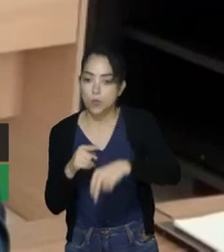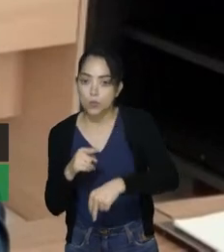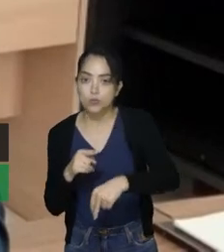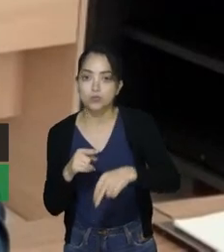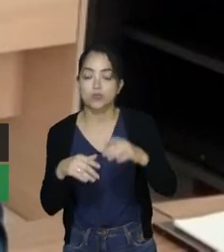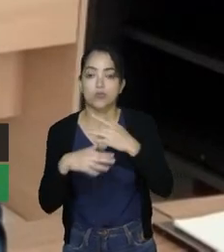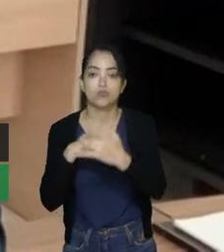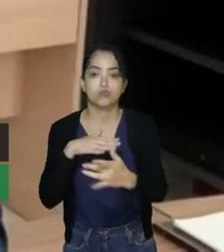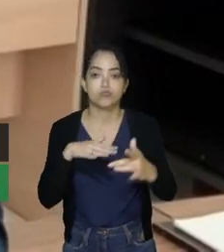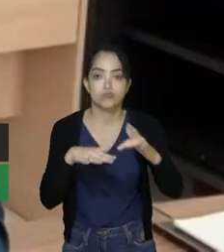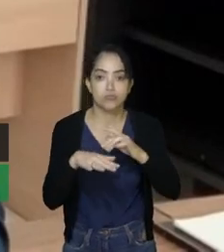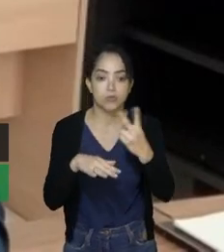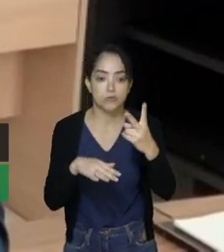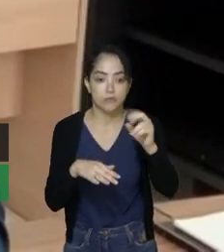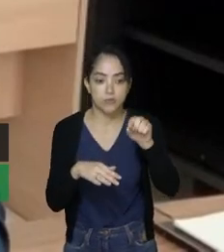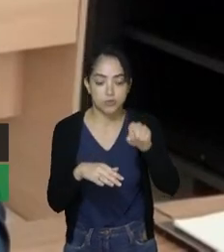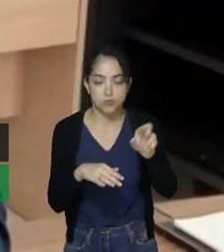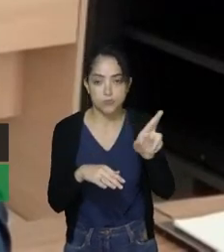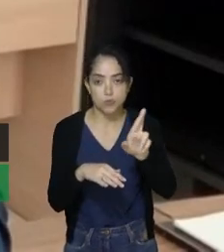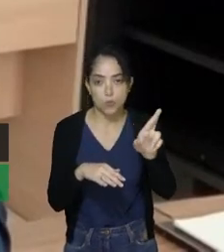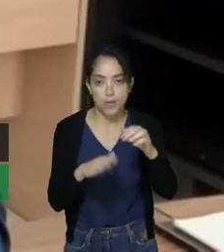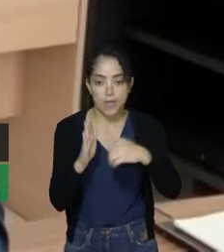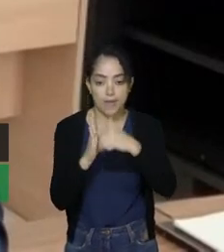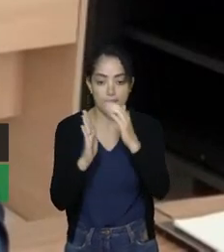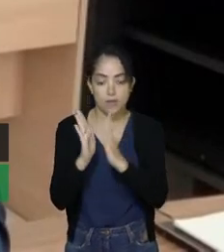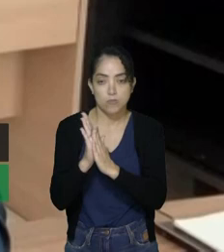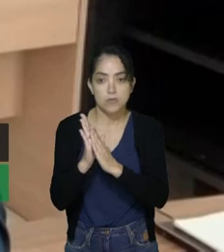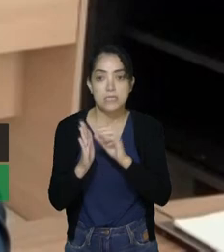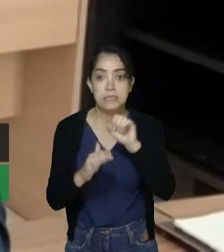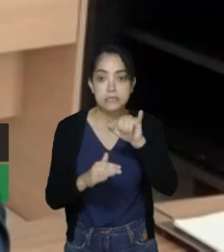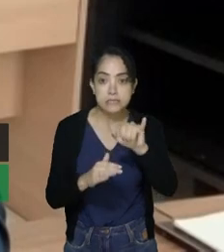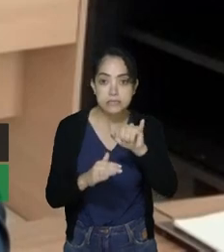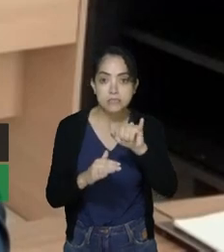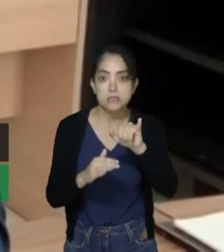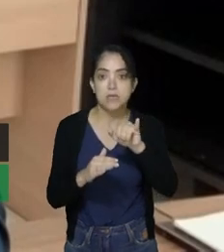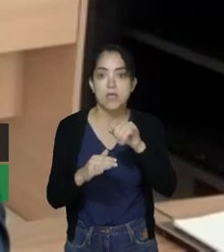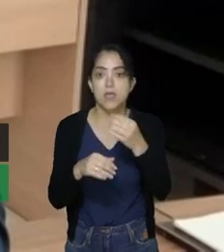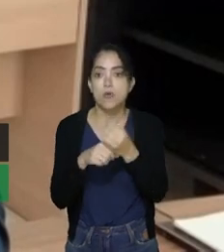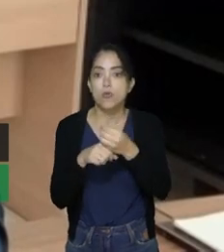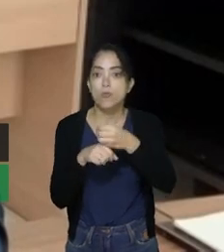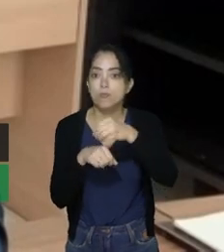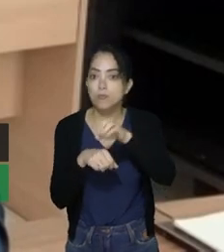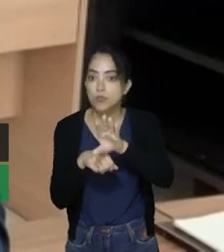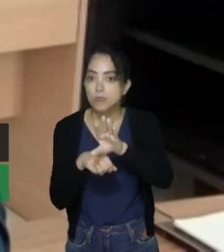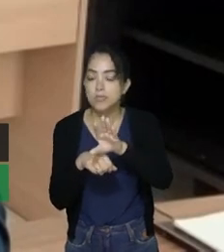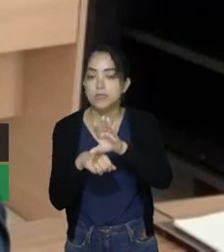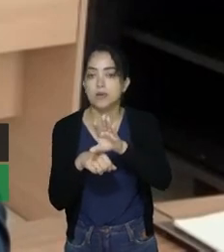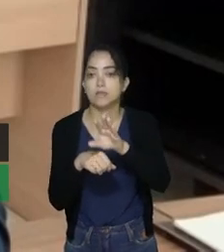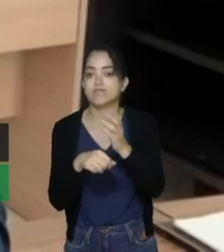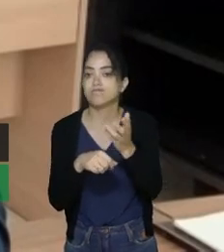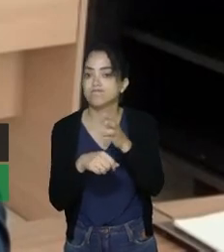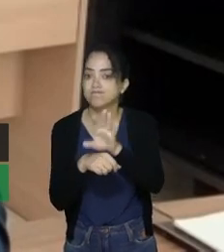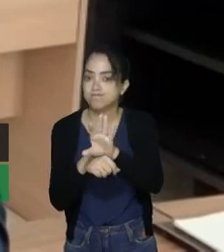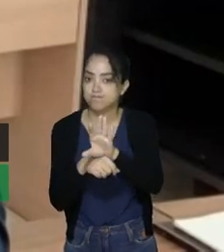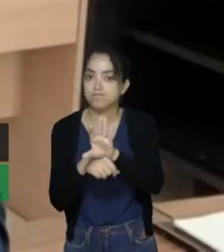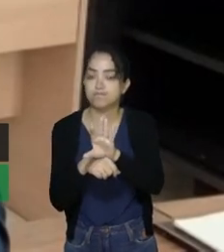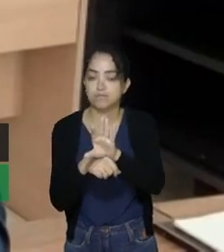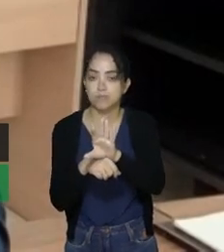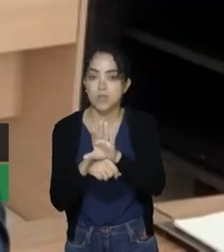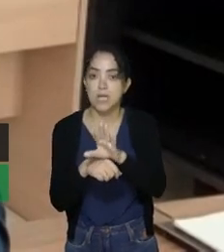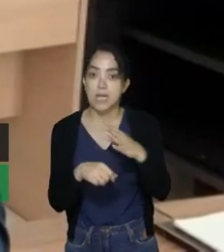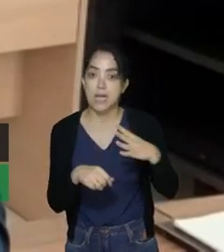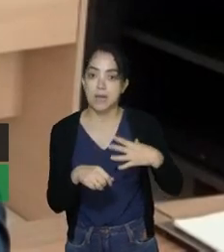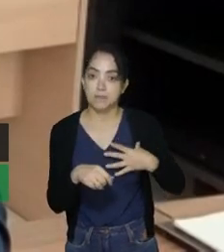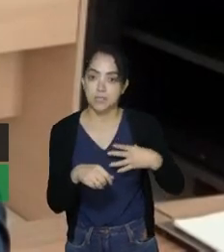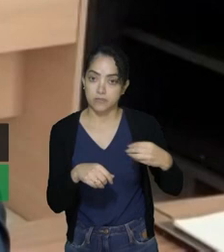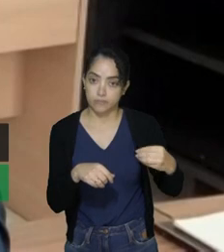de R$ 20 mil se eu publicar alguma coisa. Pois é. A minha filha, no domingo